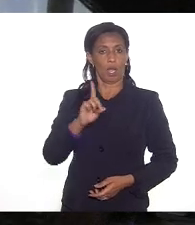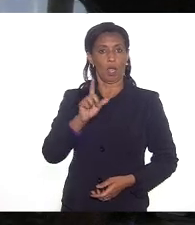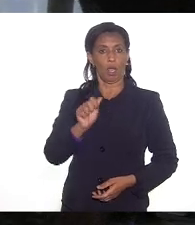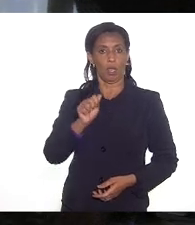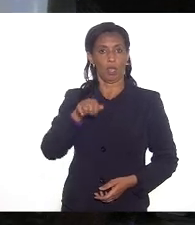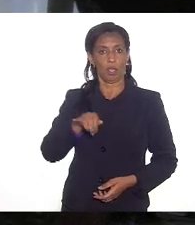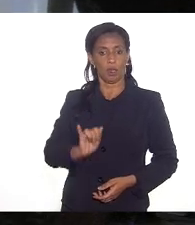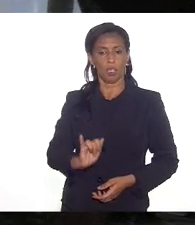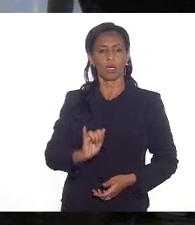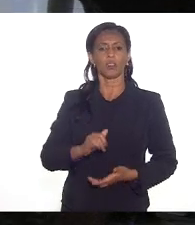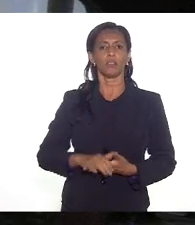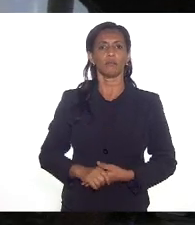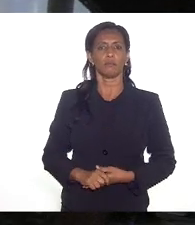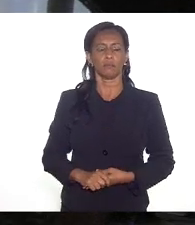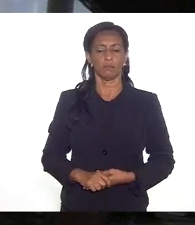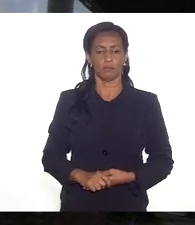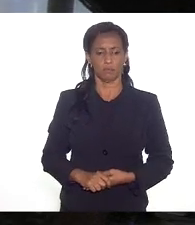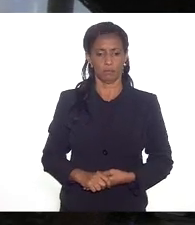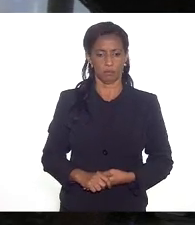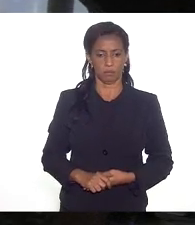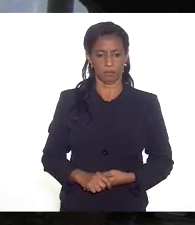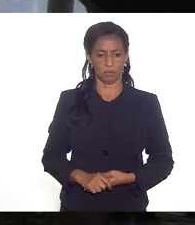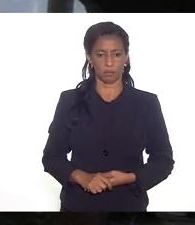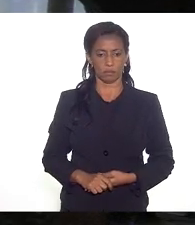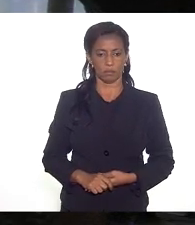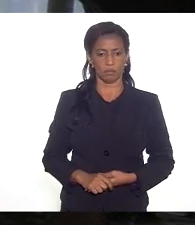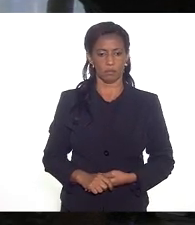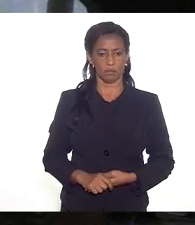Ah tá Dani Monteiro